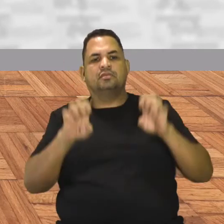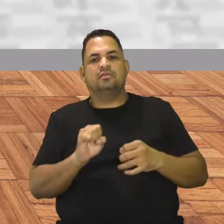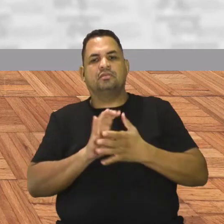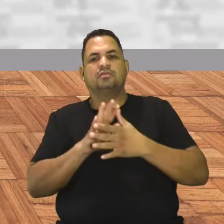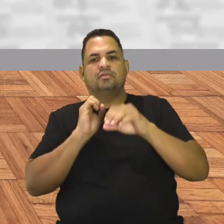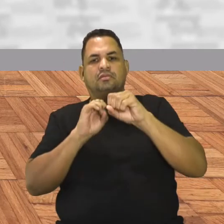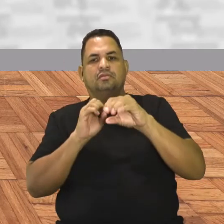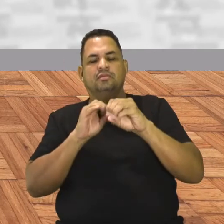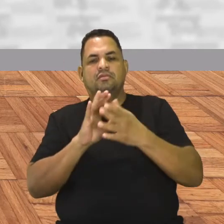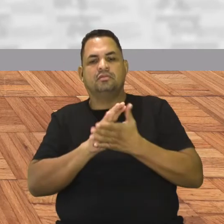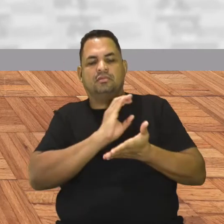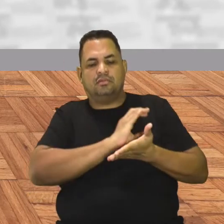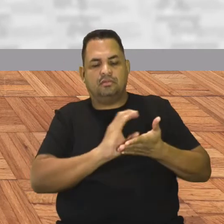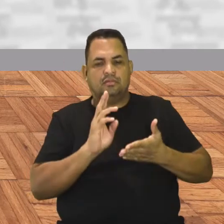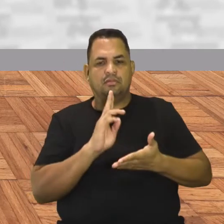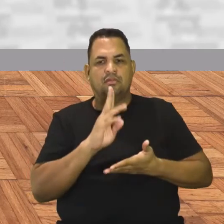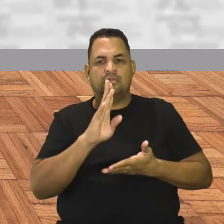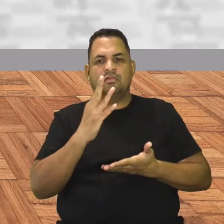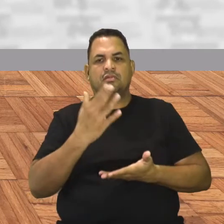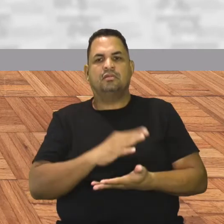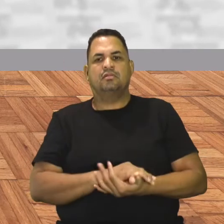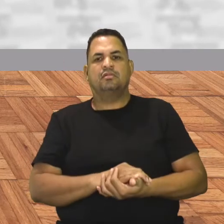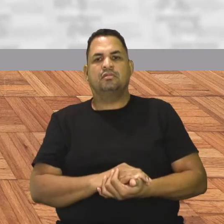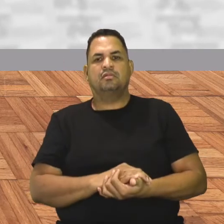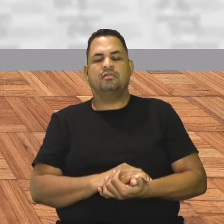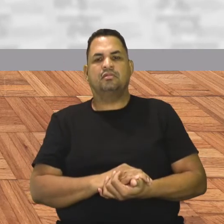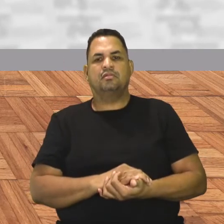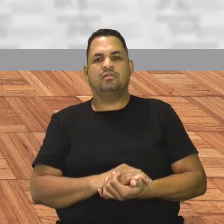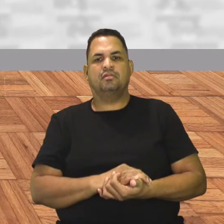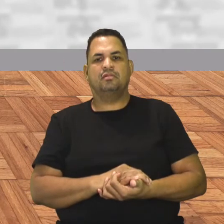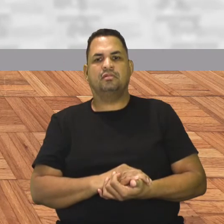ela investe muito nesse processo educacional.